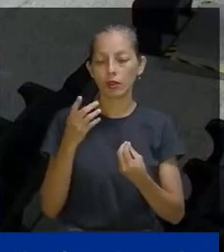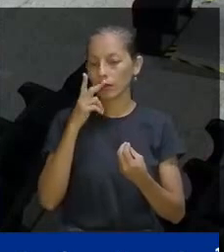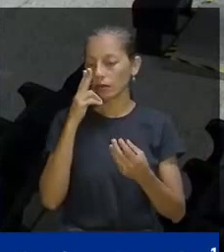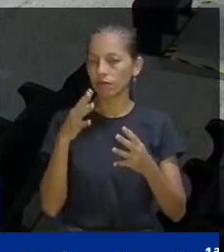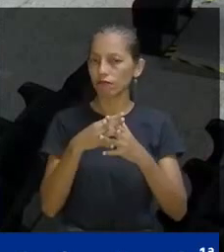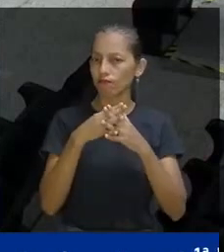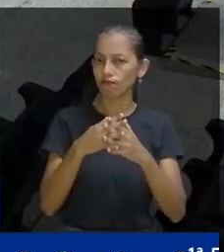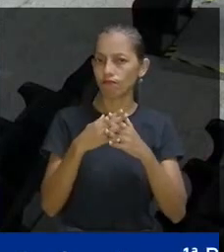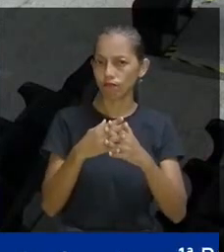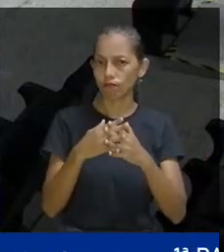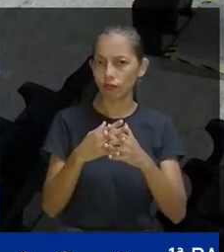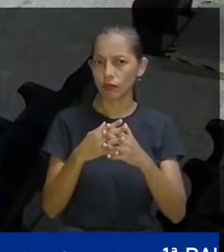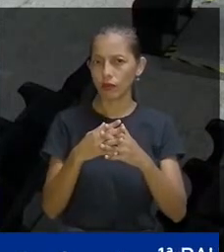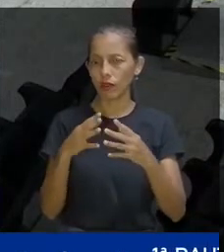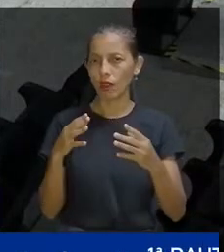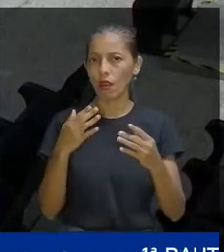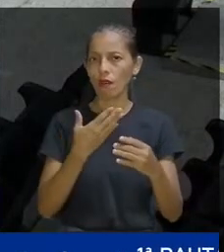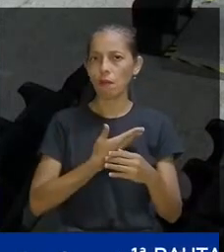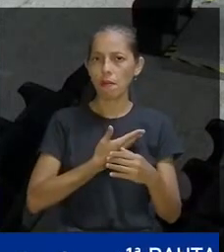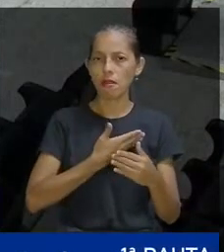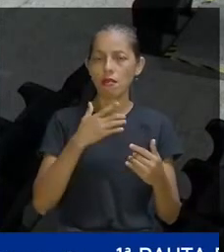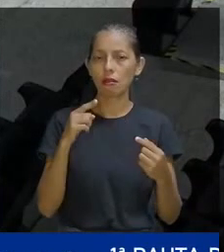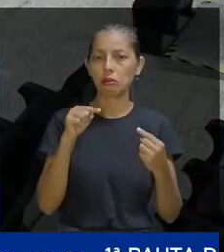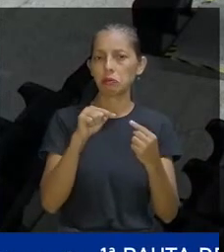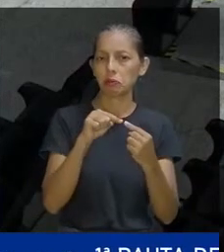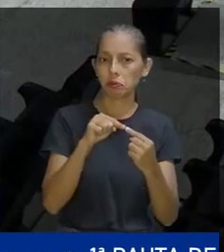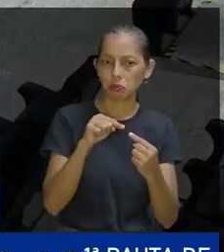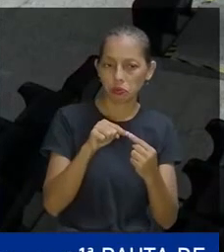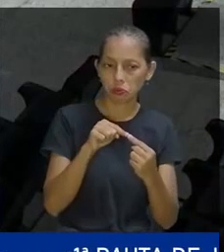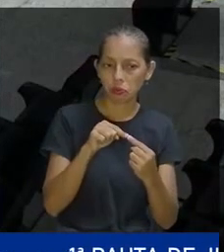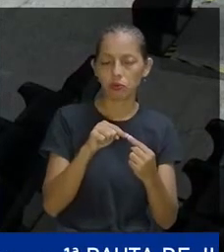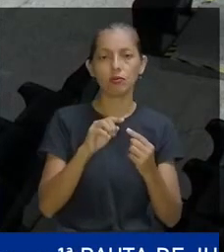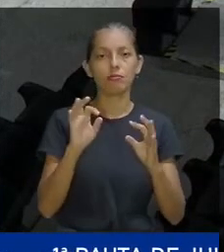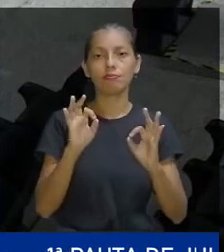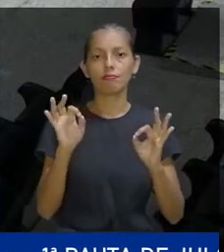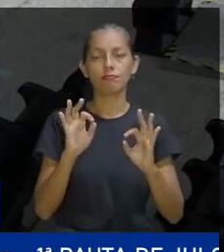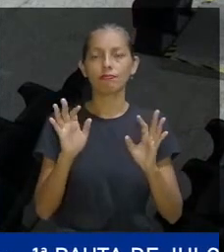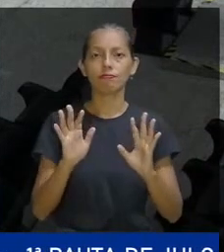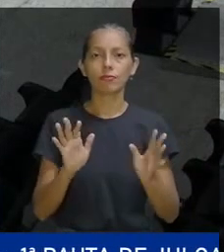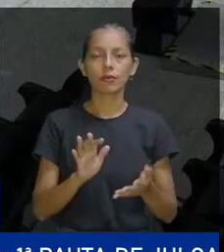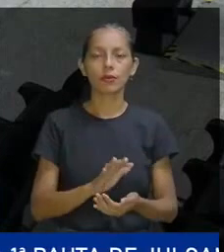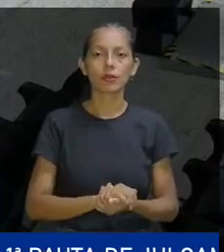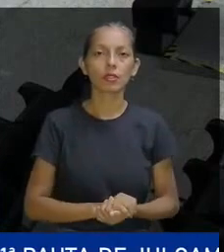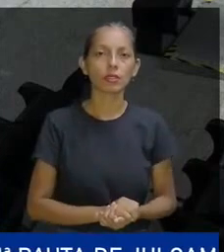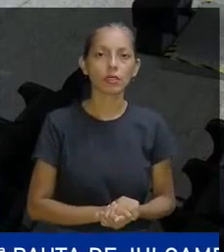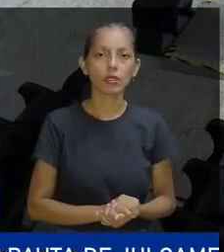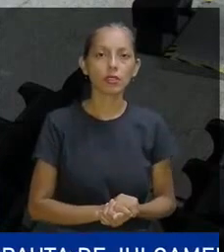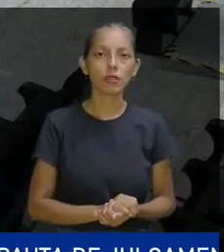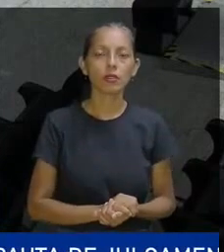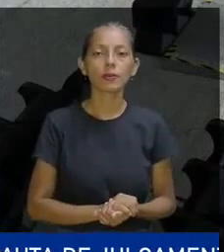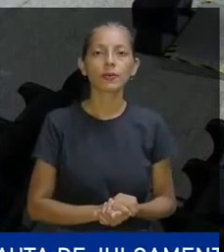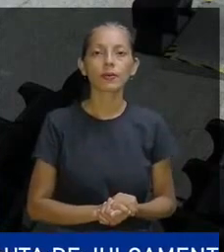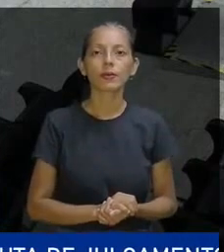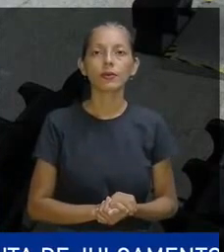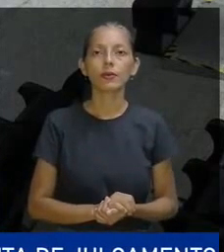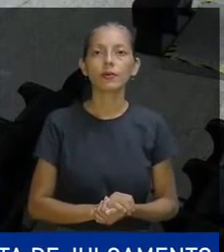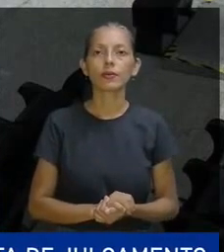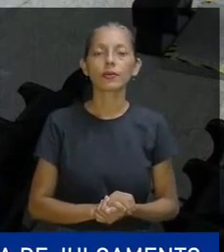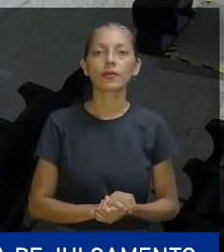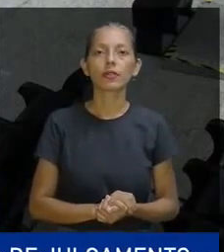a exigência de indício de irregularidade funcional que justifica a abertura de processo administrativo